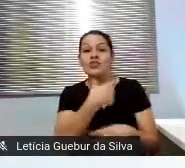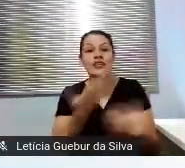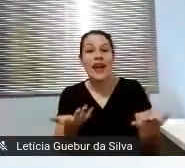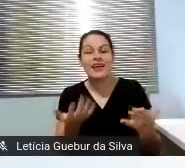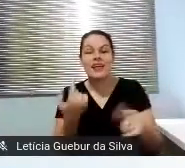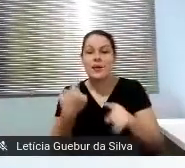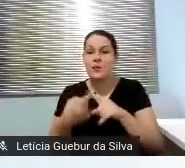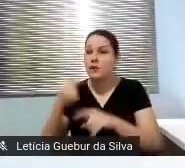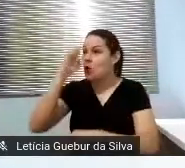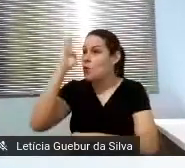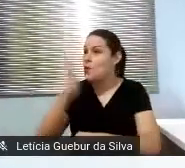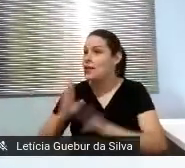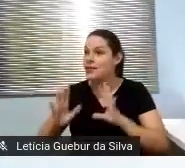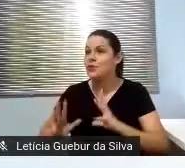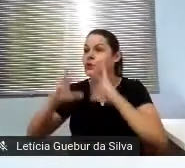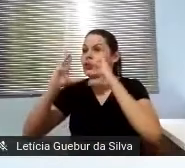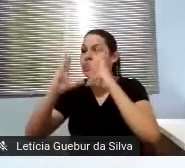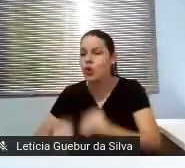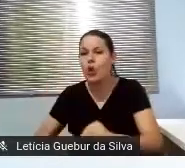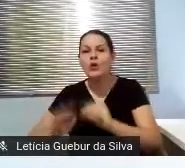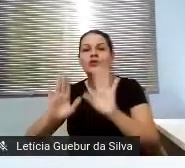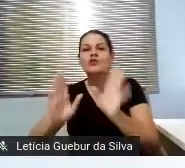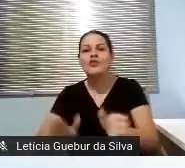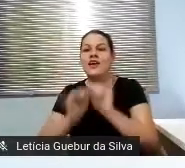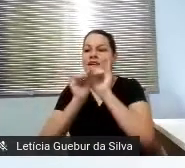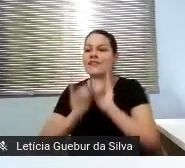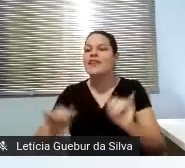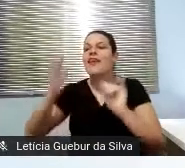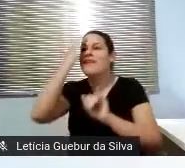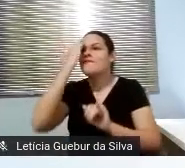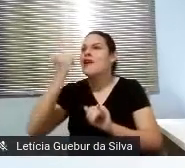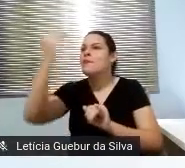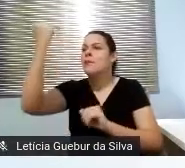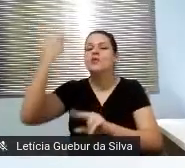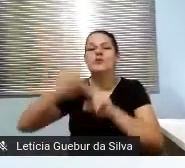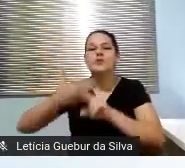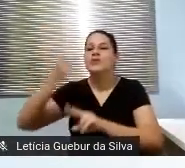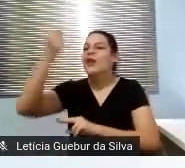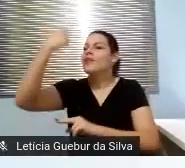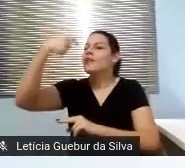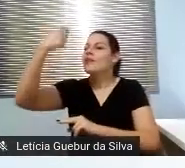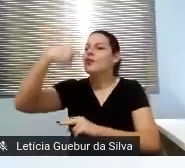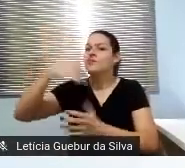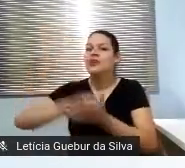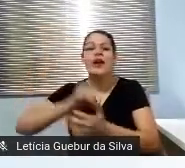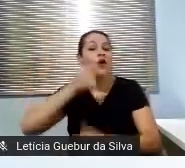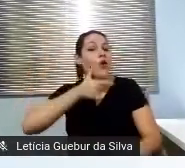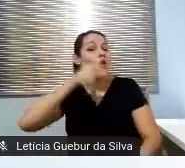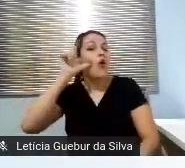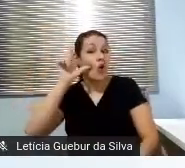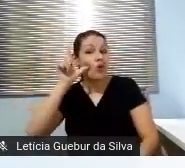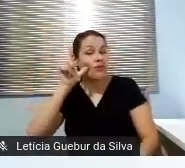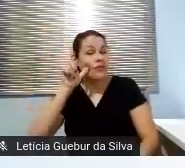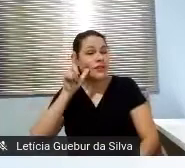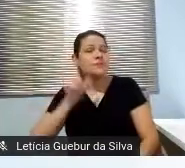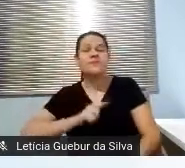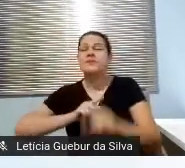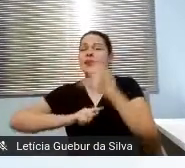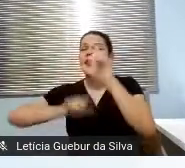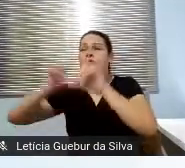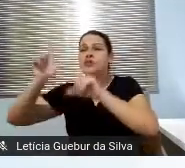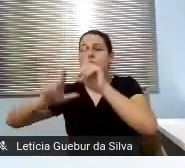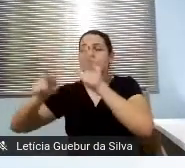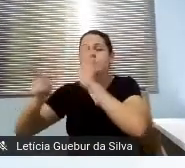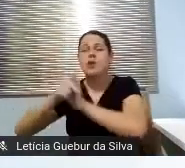O New York Times, Sim, ontem fez um artigo, mais um artigo humilhante para nós, foi reconhecendo